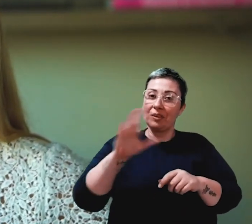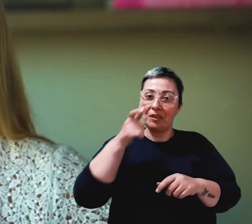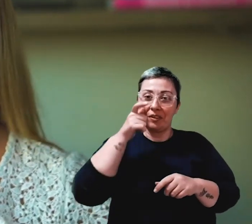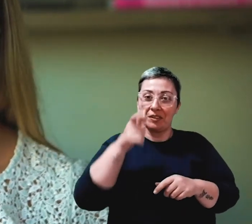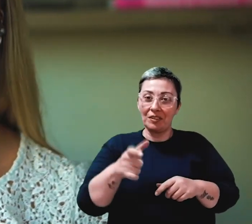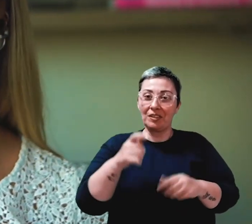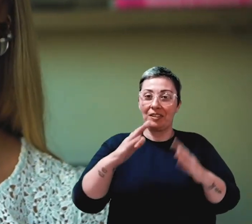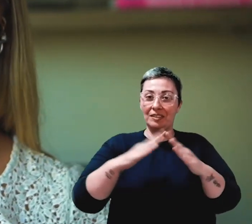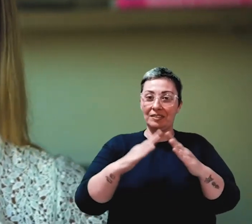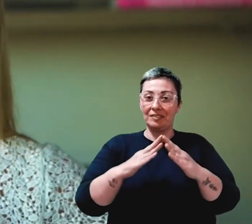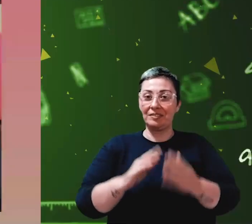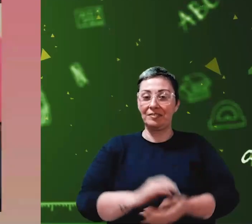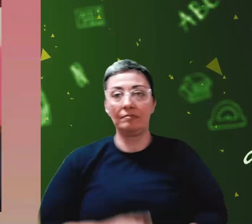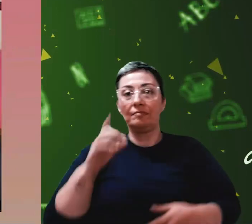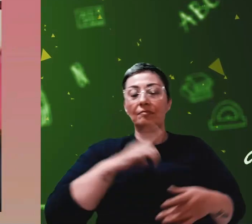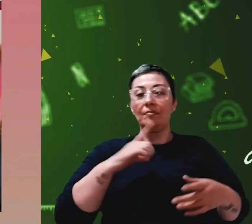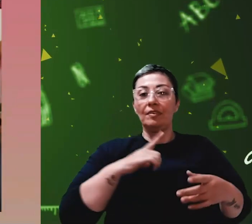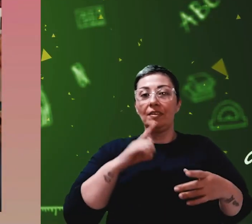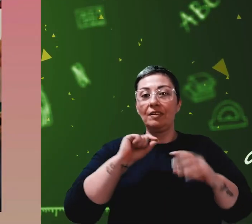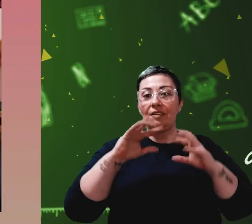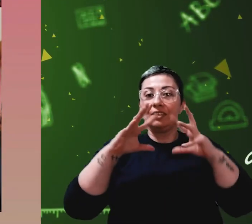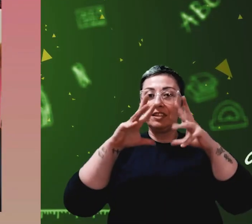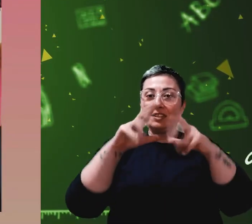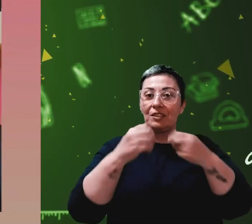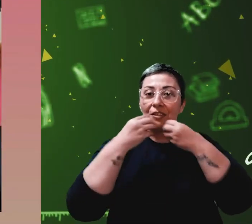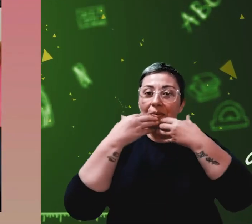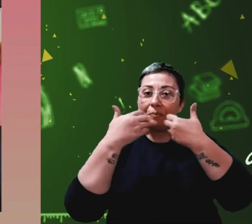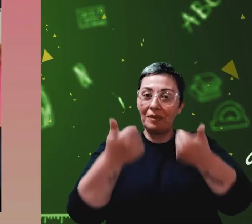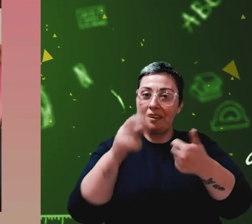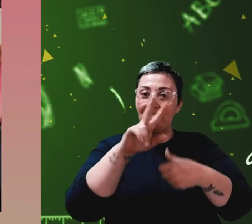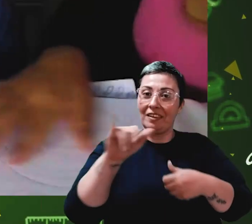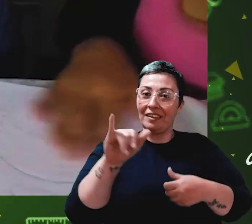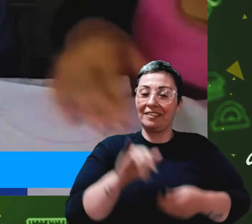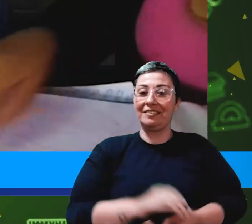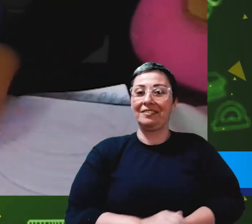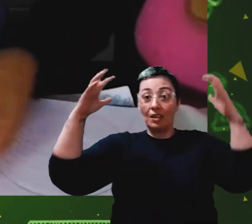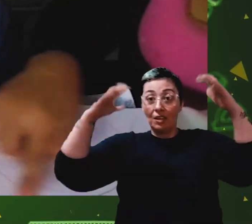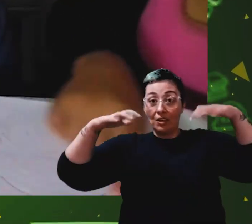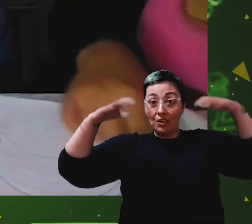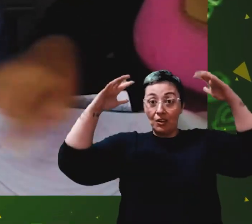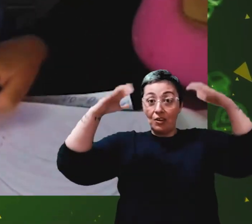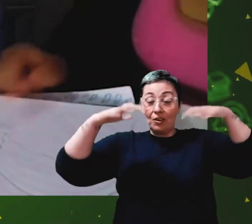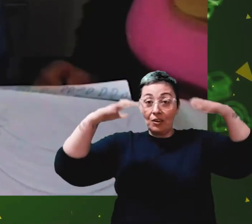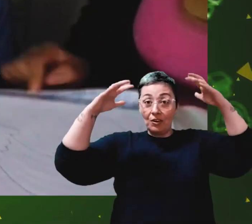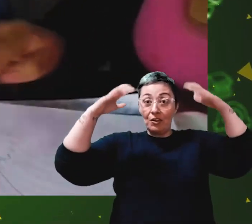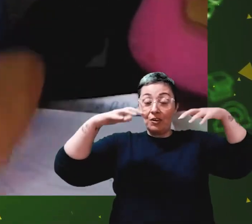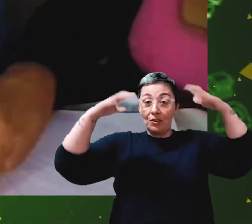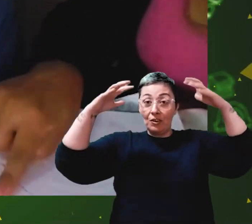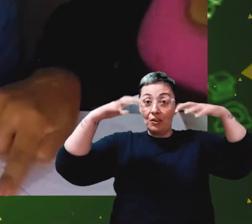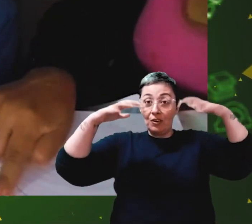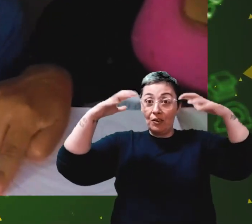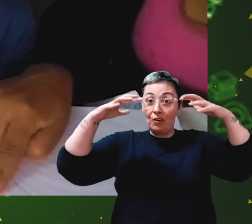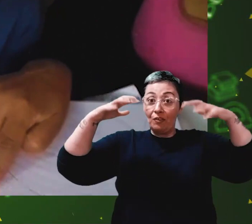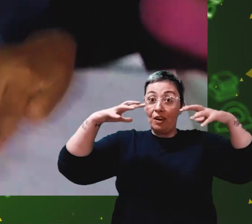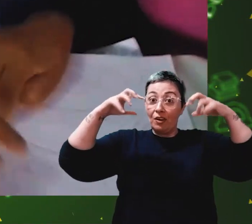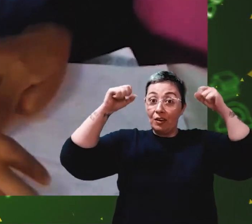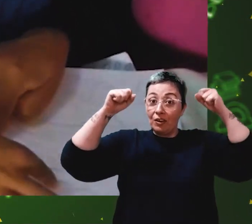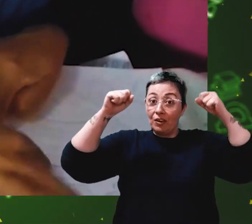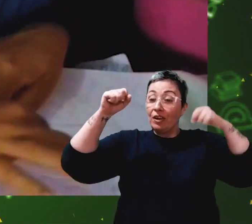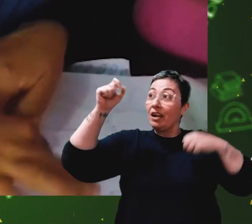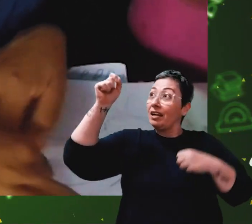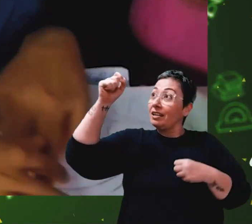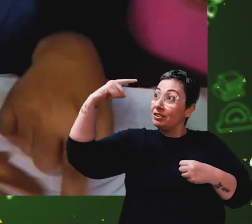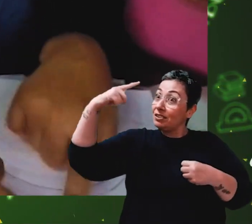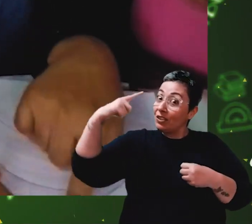de casa? Solta aí! Vai ficar tudo bem. Chuva. Aparece o